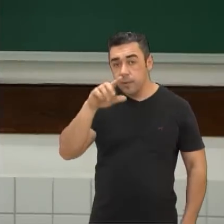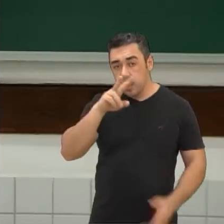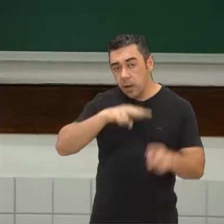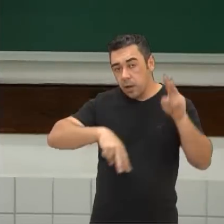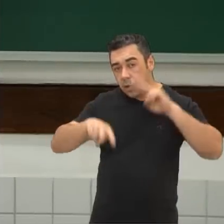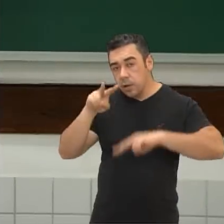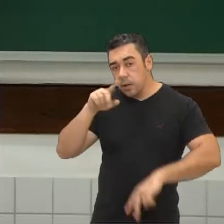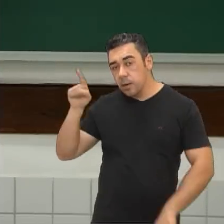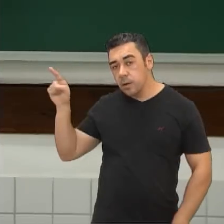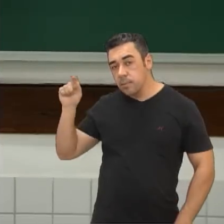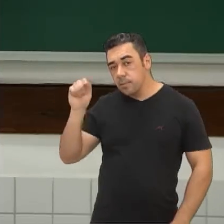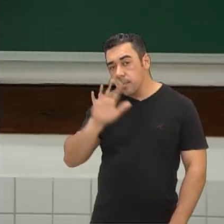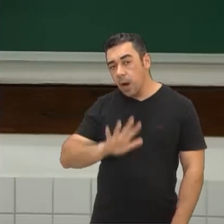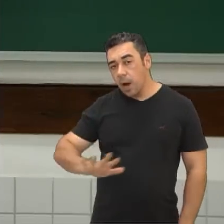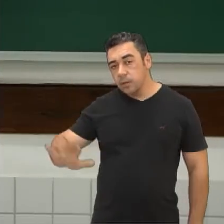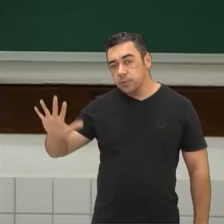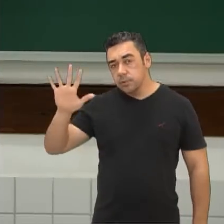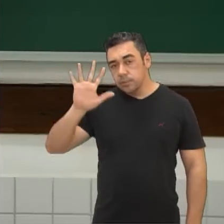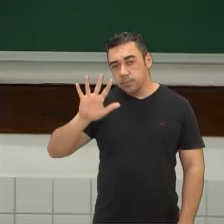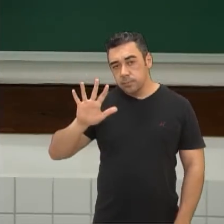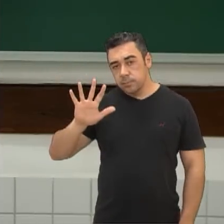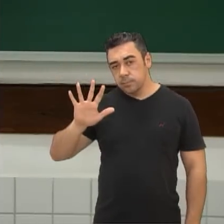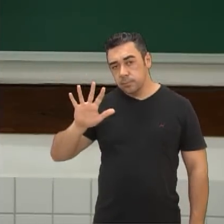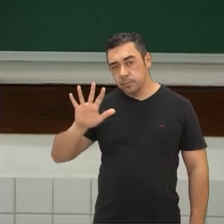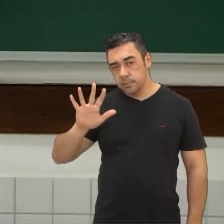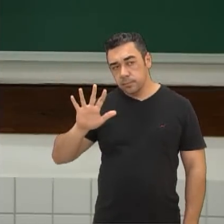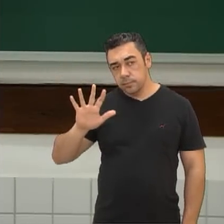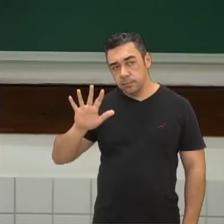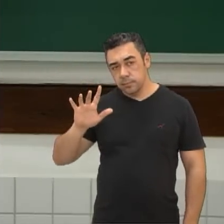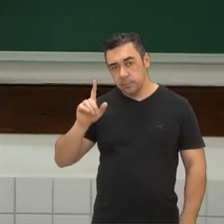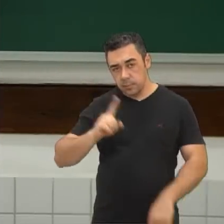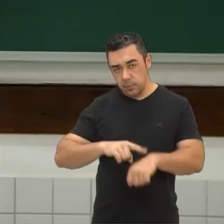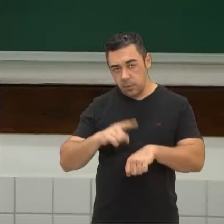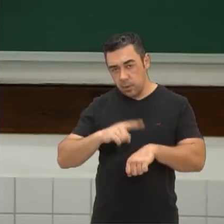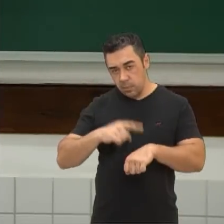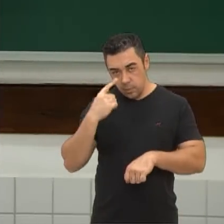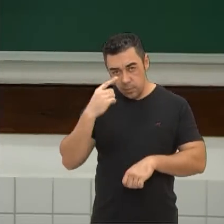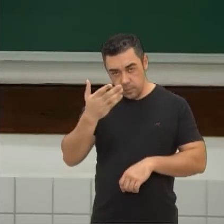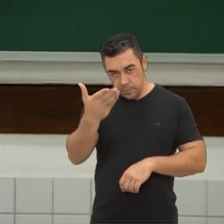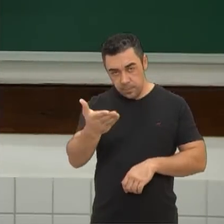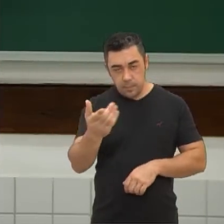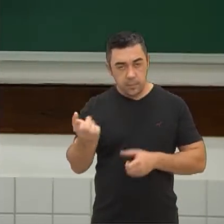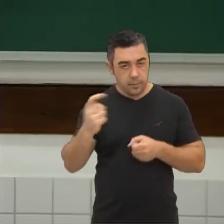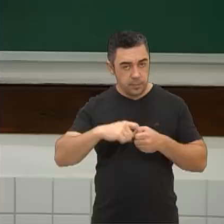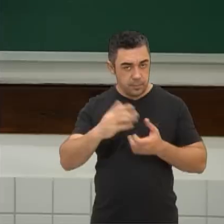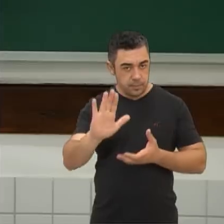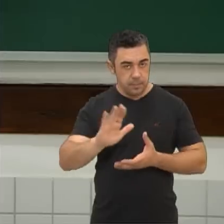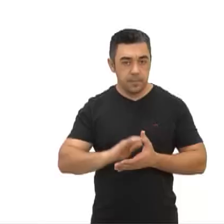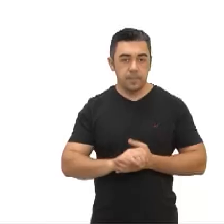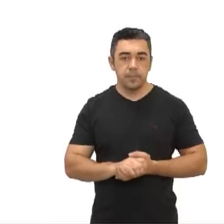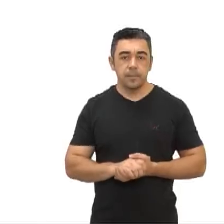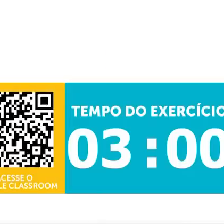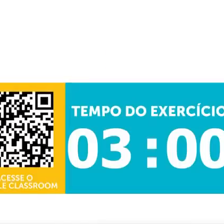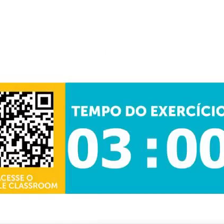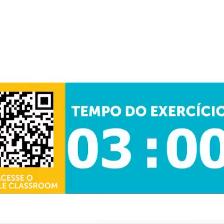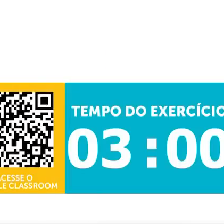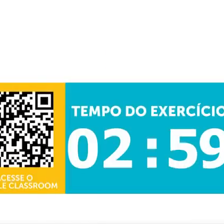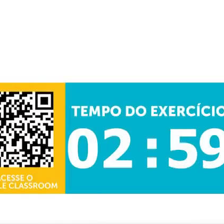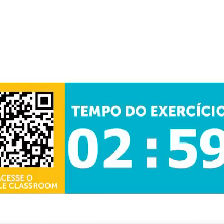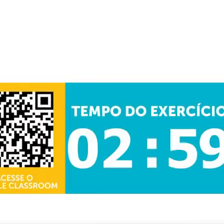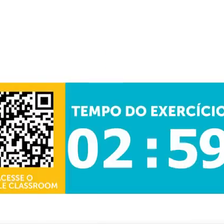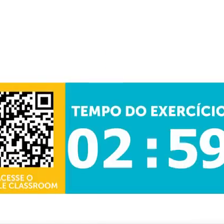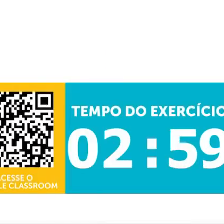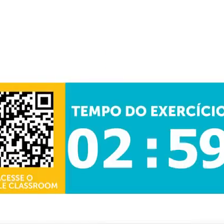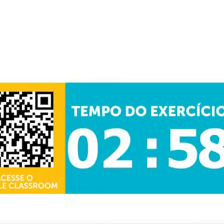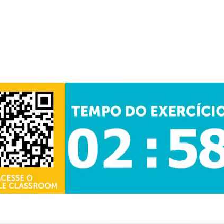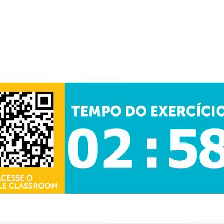algum palavrão, pode ser, né? Mas não é o objetivo principal, mas sim o objetivo principal é a